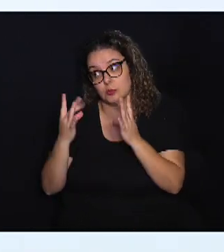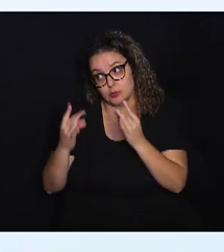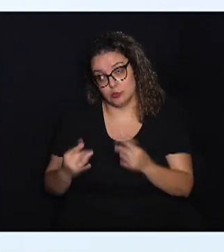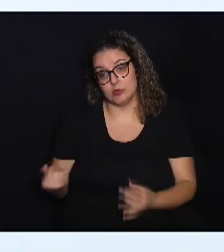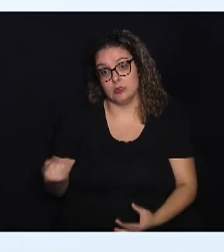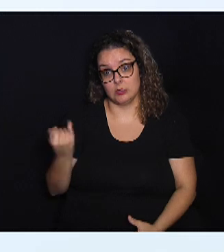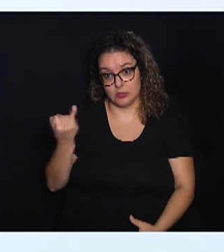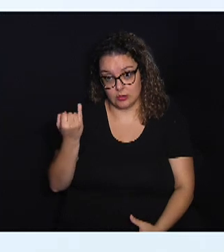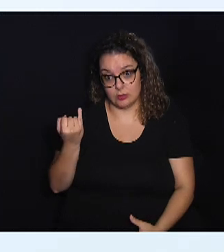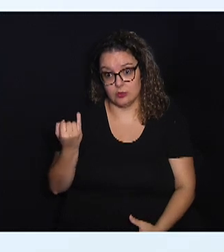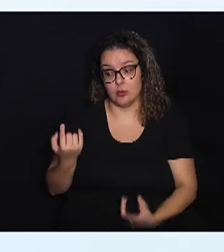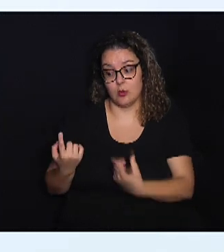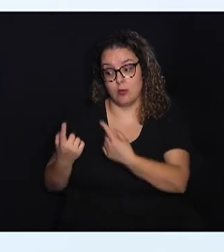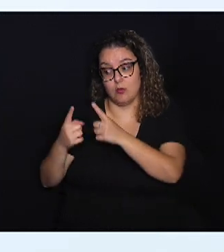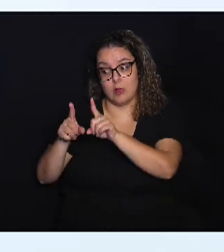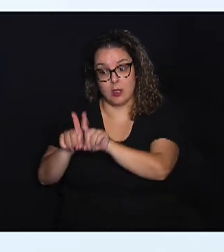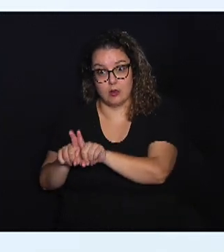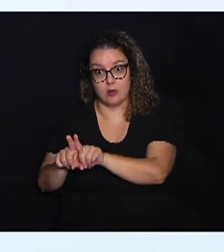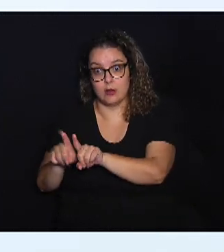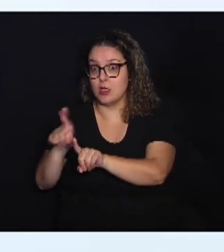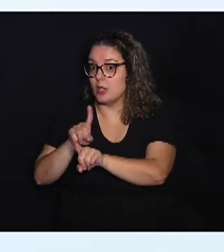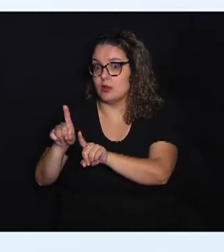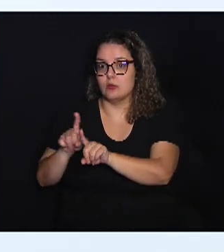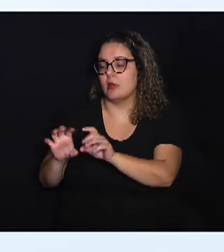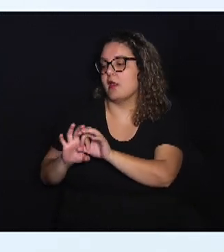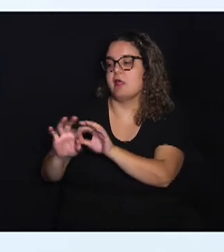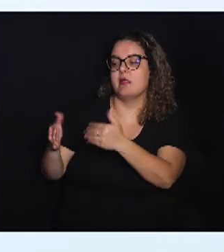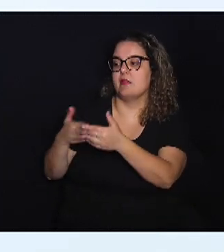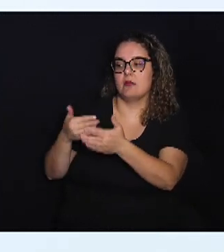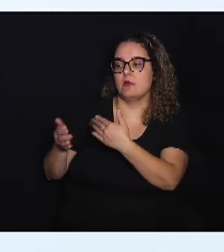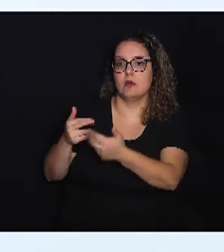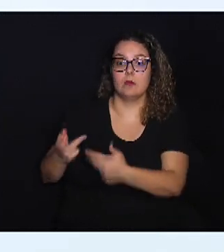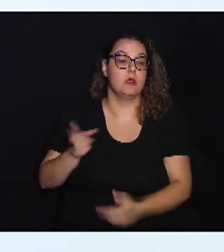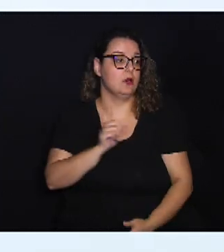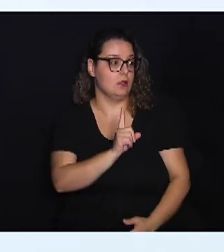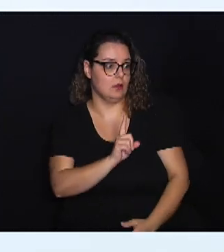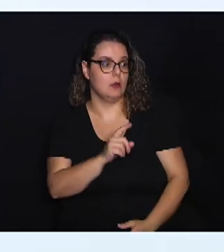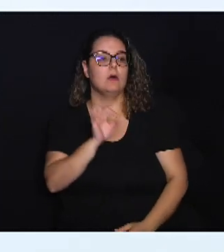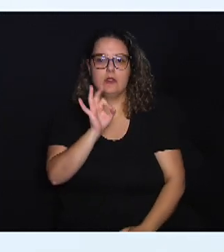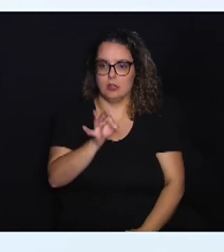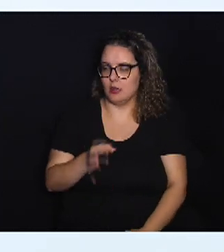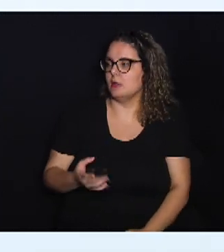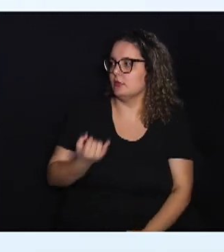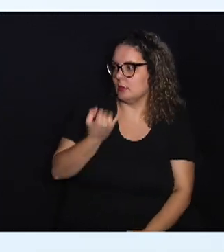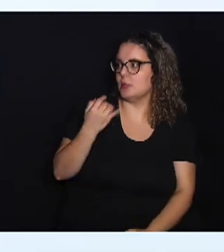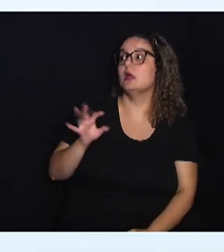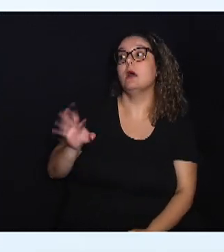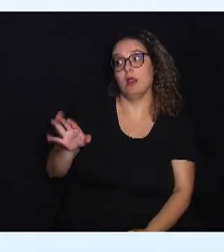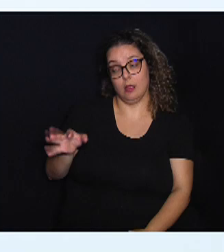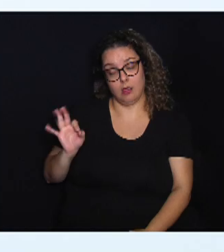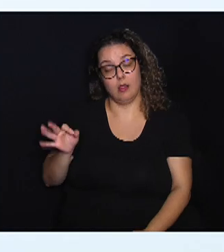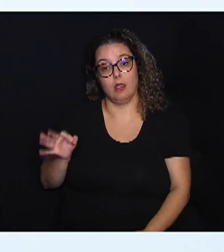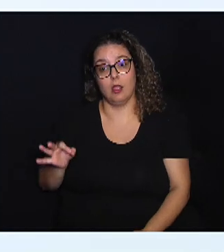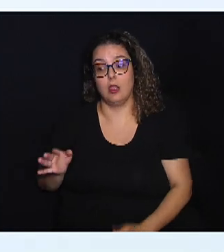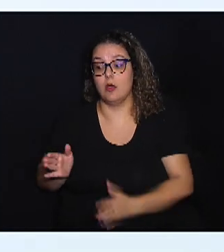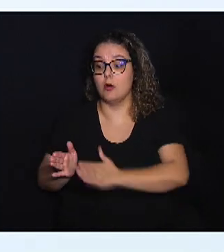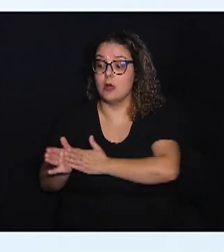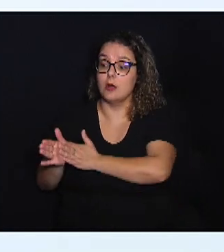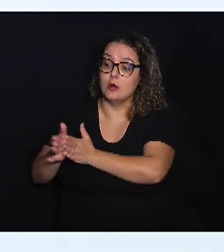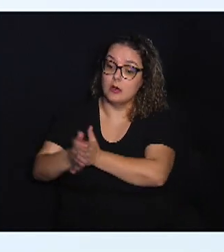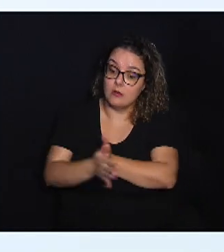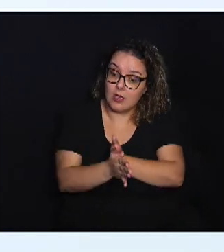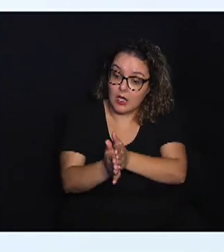importante: parceiro não é passar a mão na cabeça para qualquer coisa. Isso é importante Parceiro também. é aquele que vai guiar o